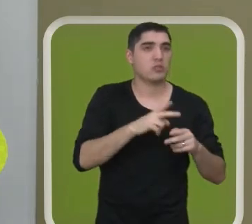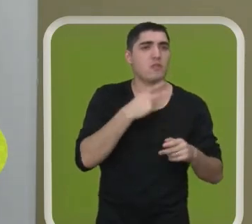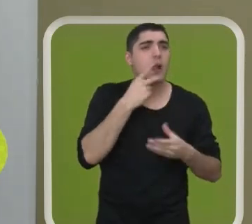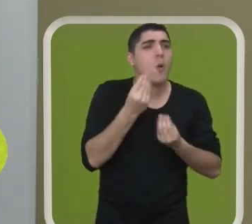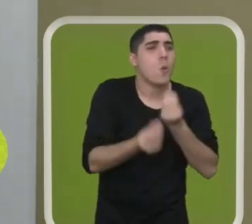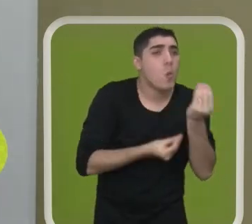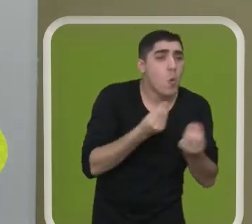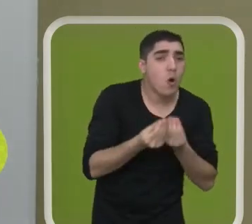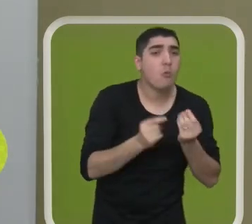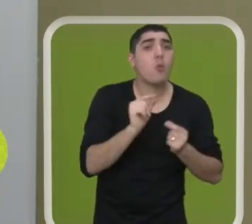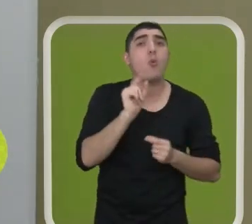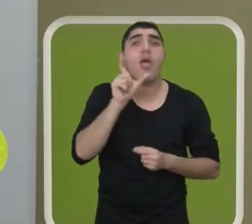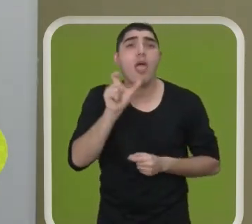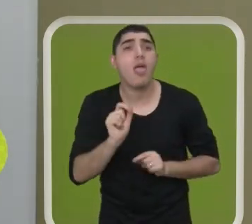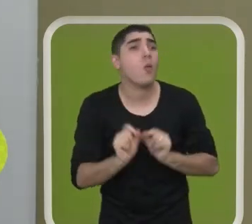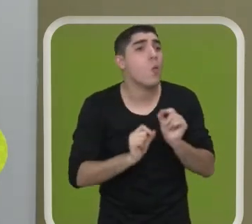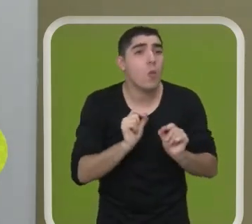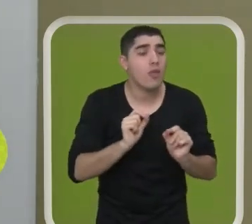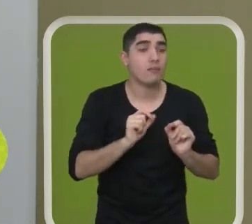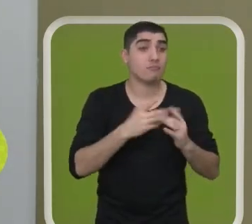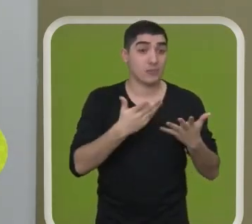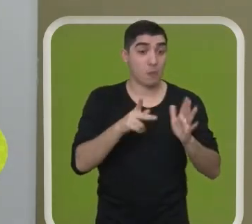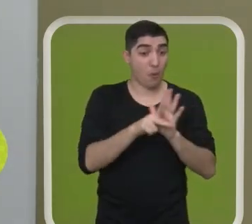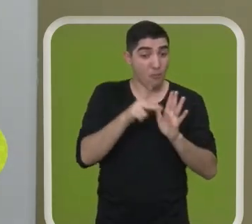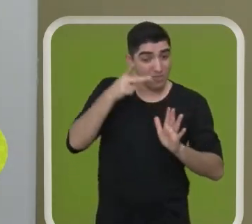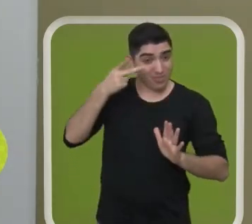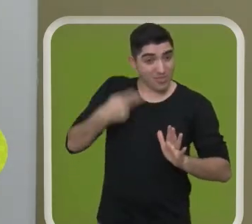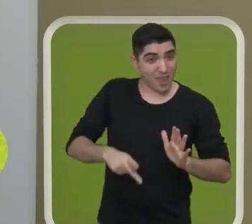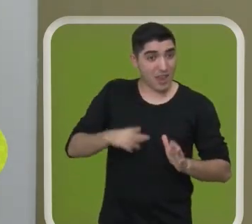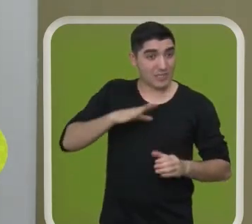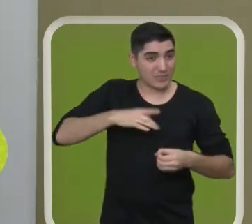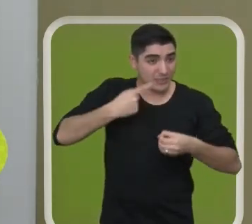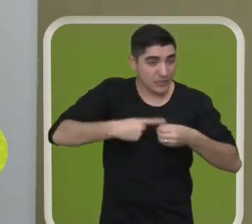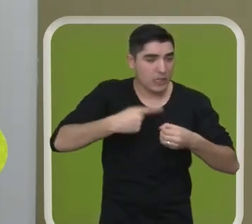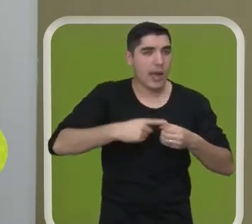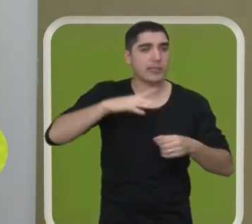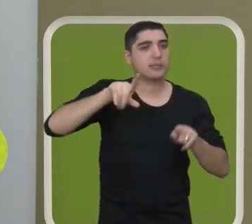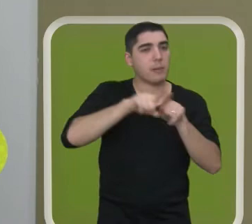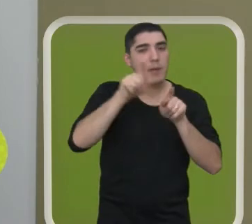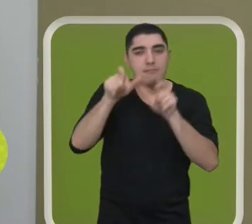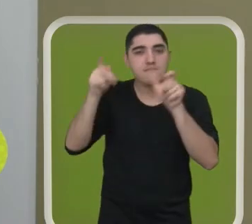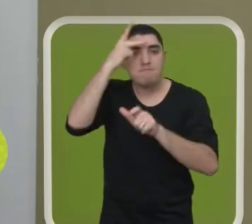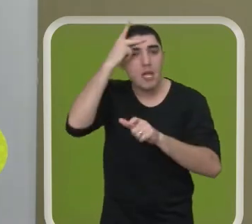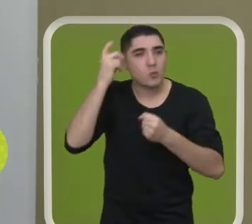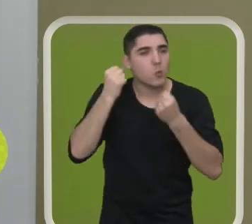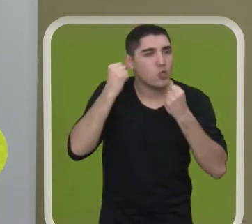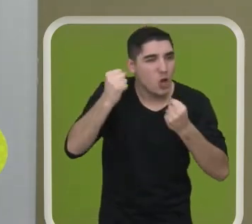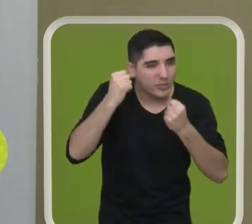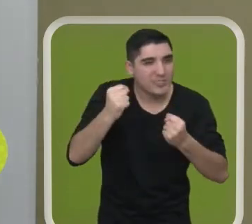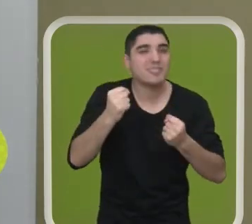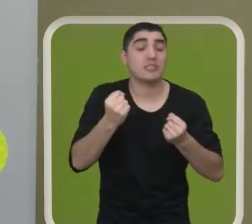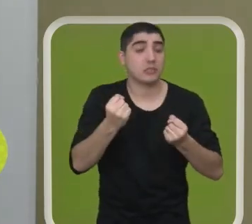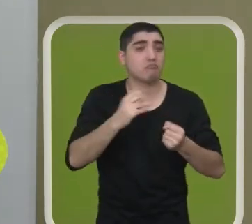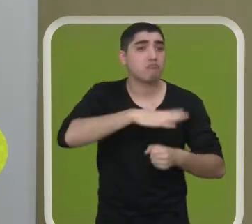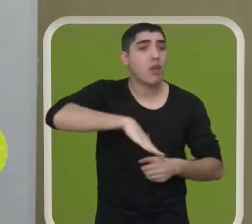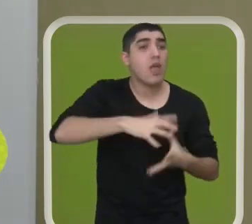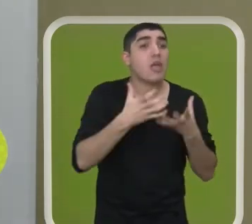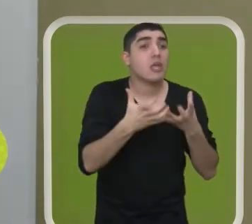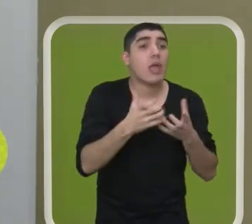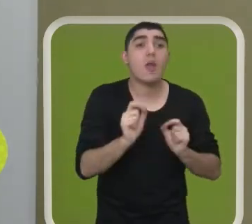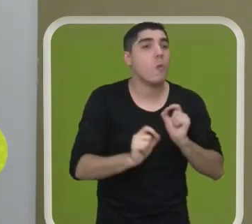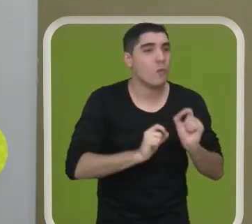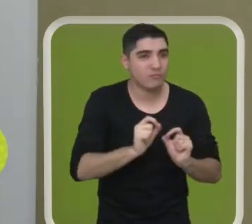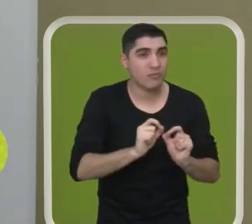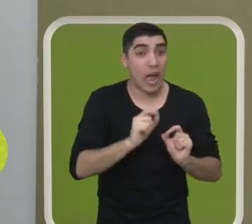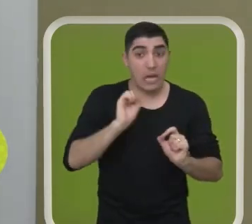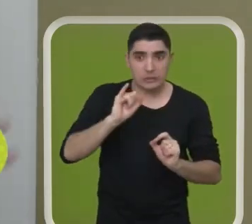ser, as garantias que a cidade, que a torcida, que o clube hoje existente vão ter, as pessoas entendem e o clima